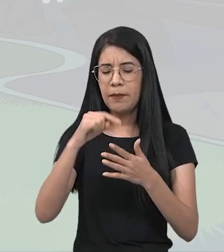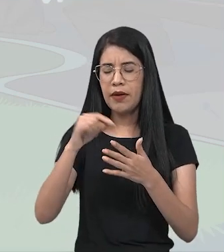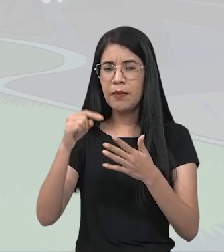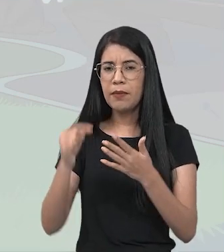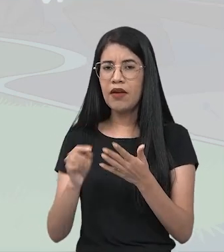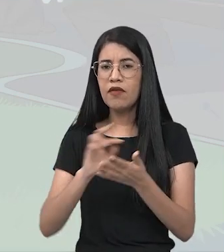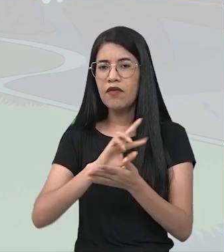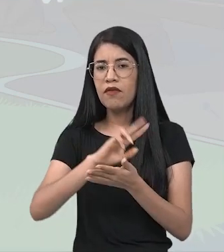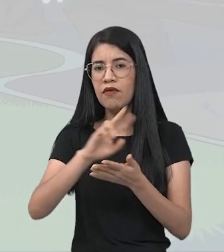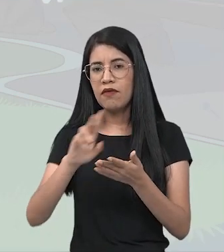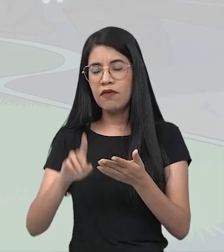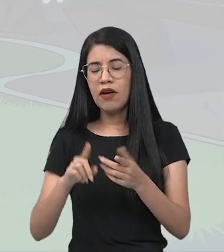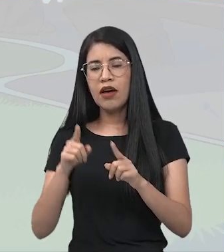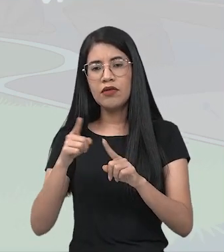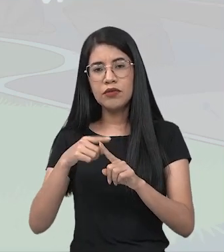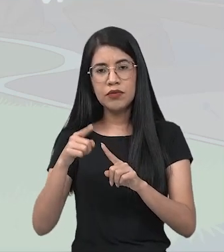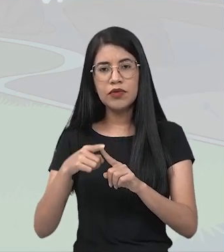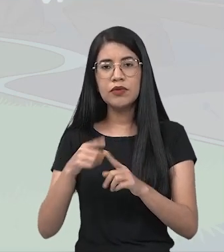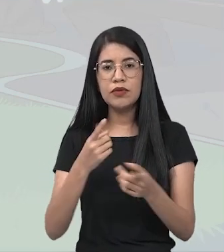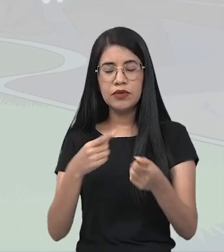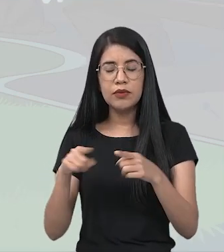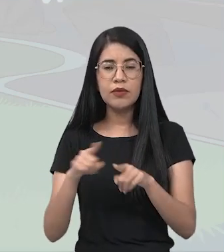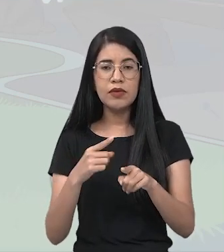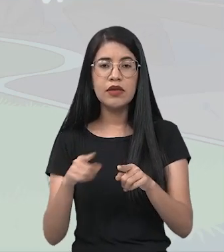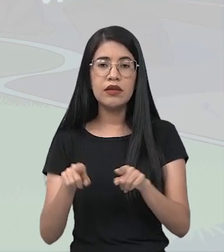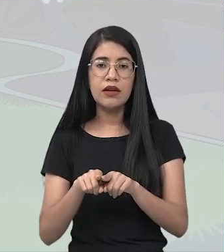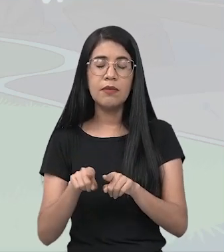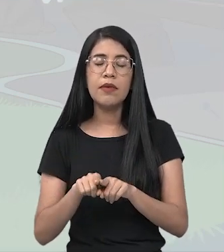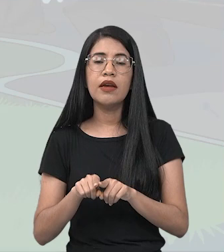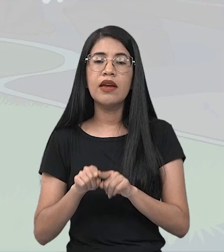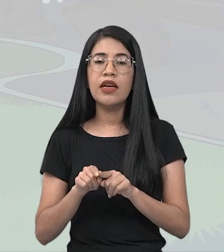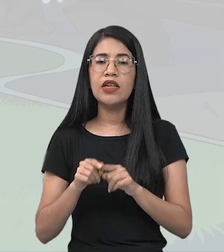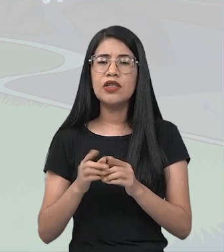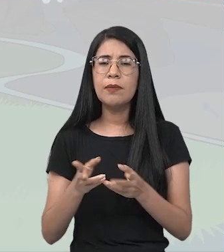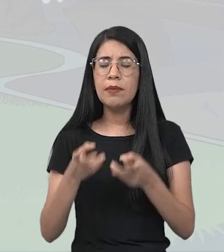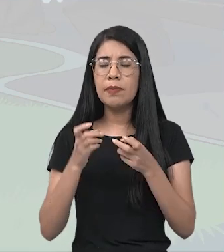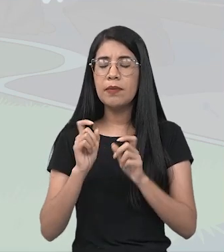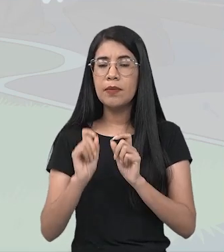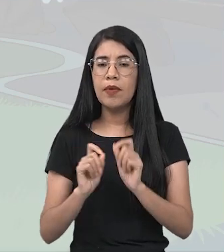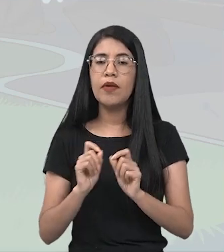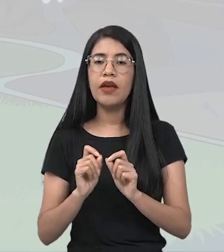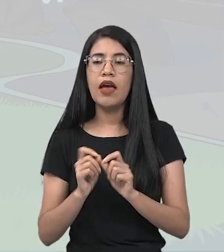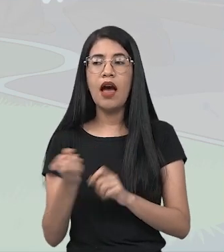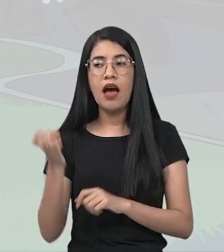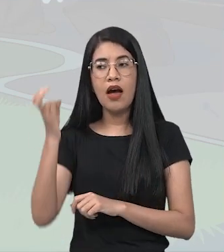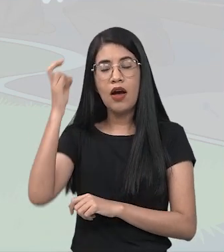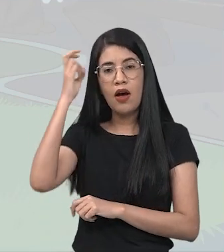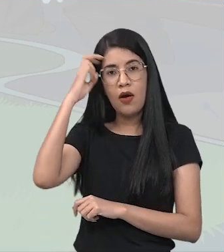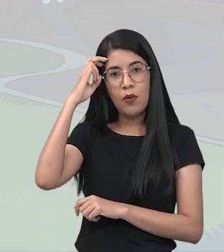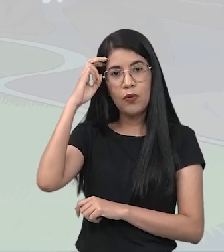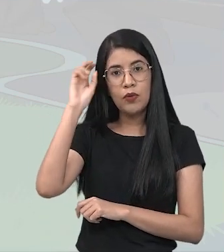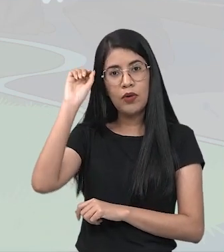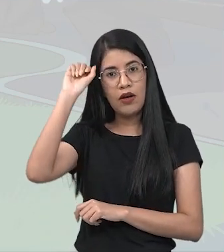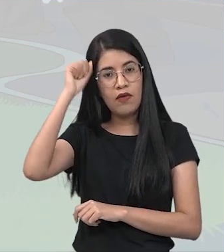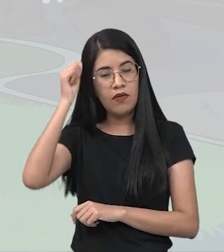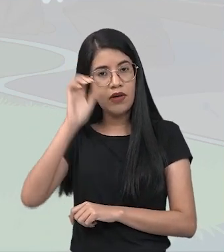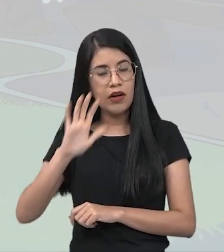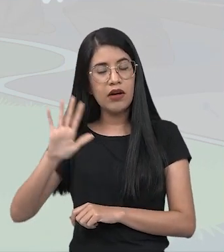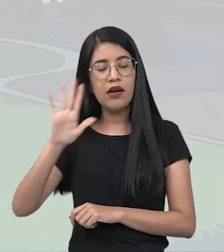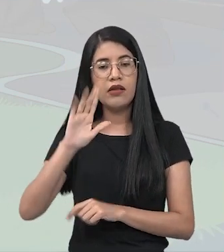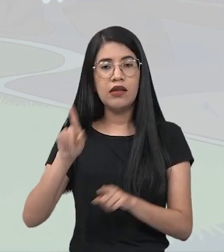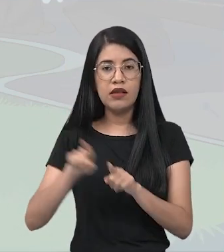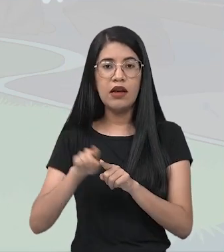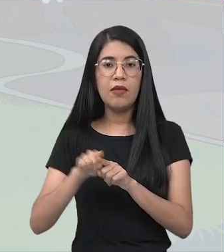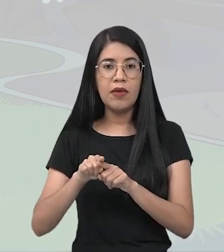rock, tem o hip hop, porque a gente começa a pegar também um pouco daquela cultura africana que está ali